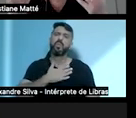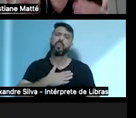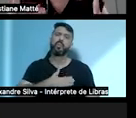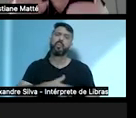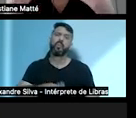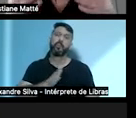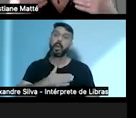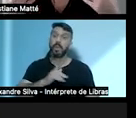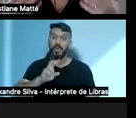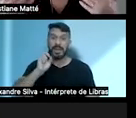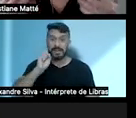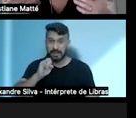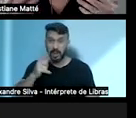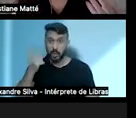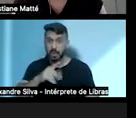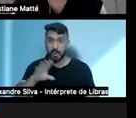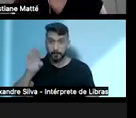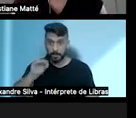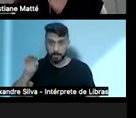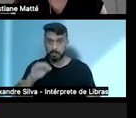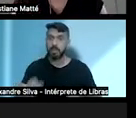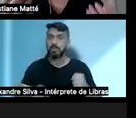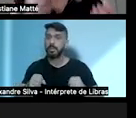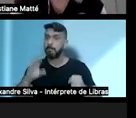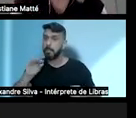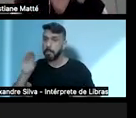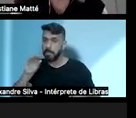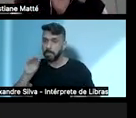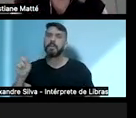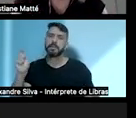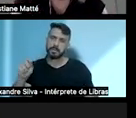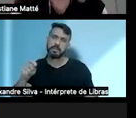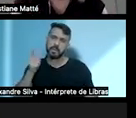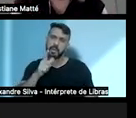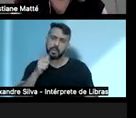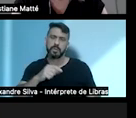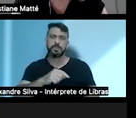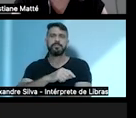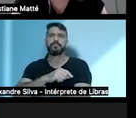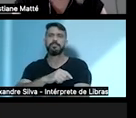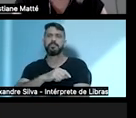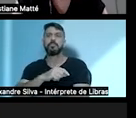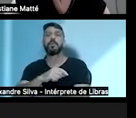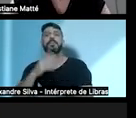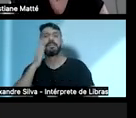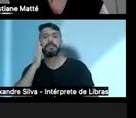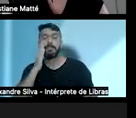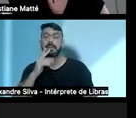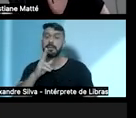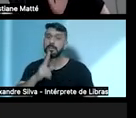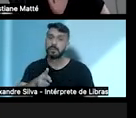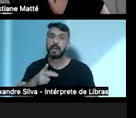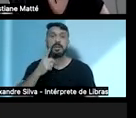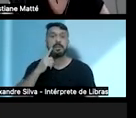Mas até ela tem que conseguir falar enquanto ela está fazendo o exercício normalmente. Essa é uma das formas de controlar a intensidade, então, do exercício que a gestante